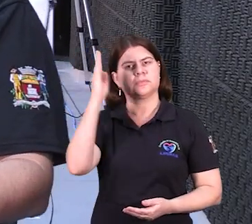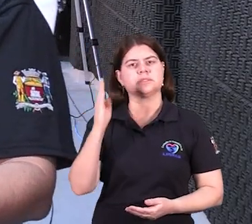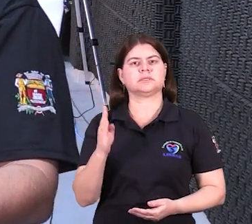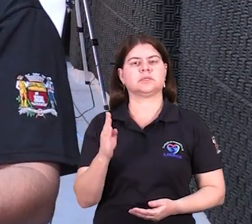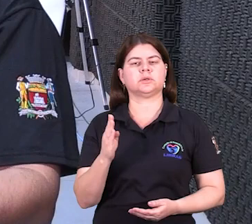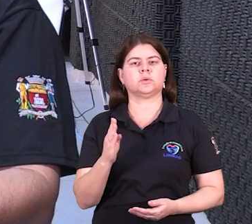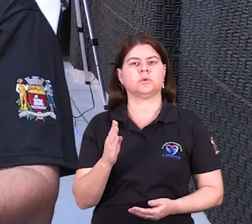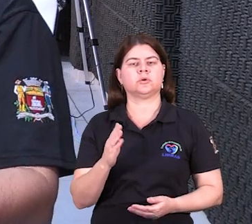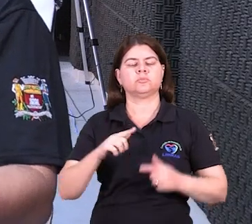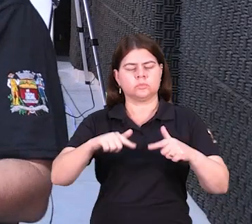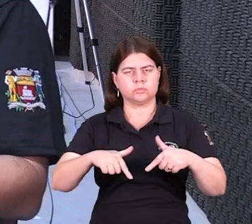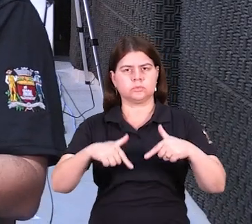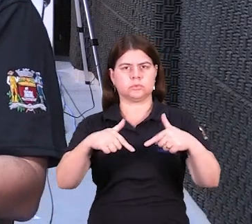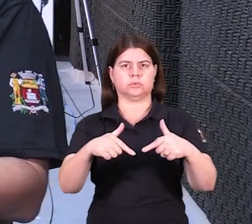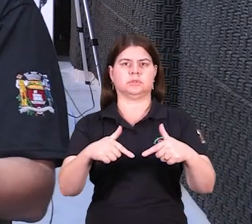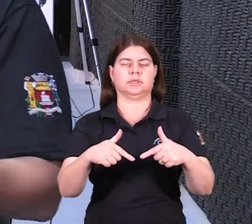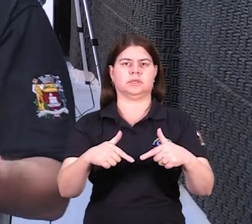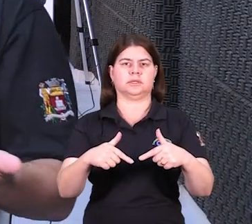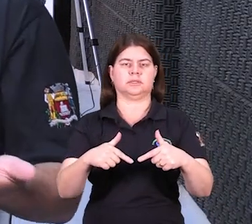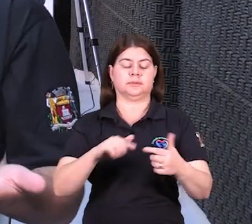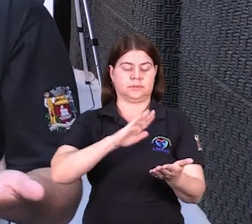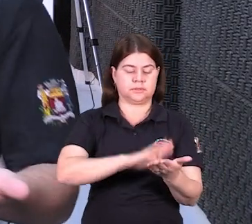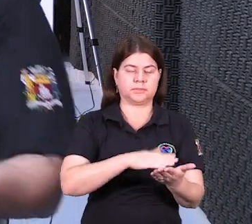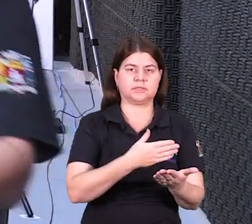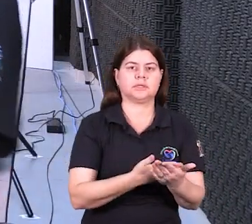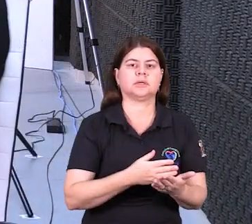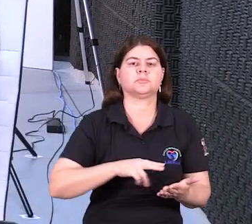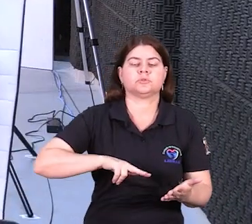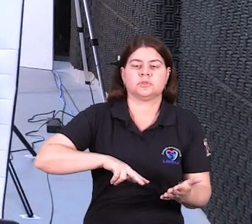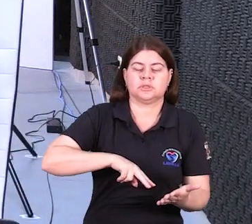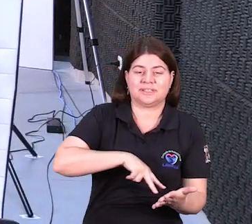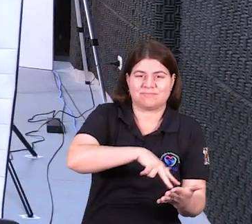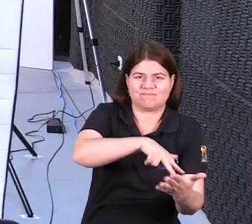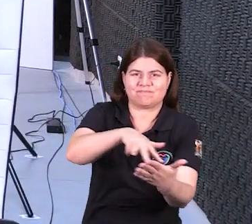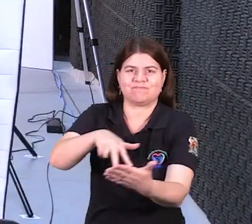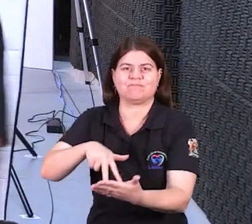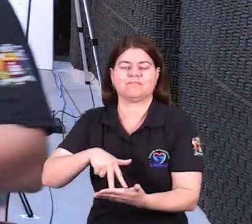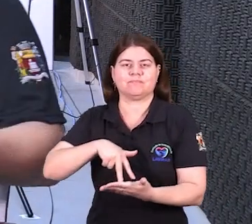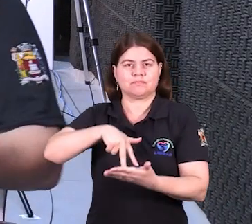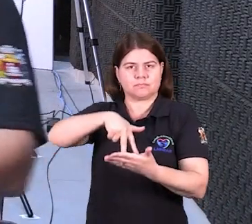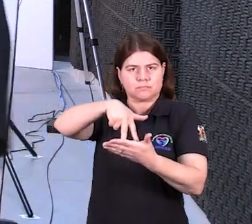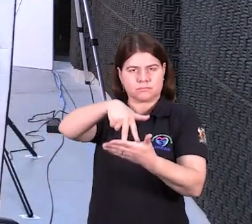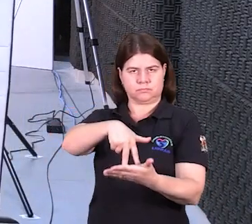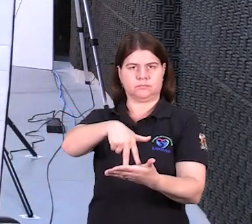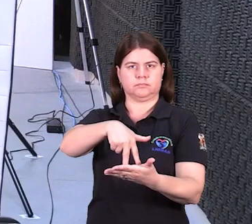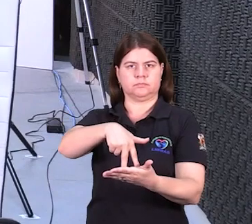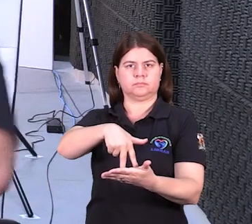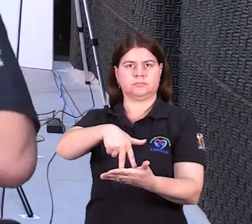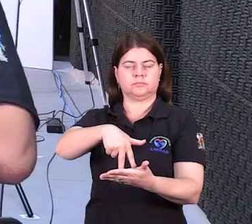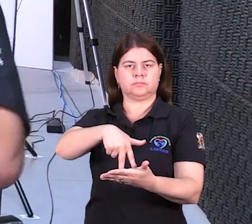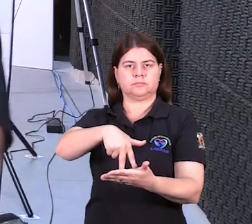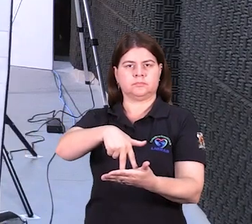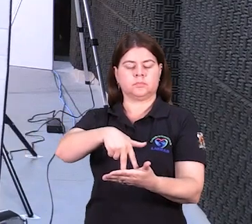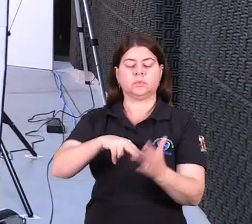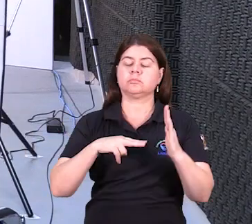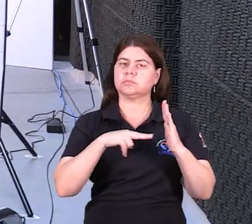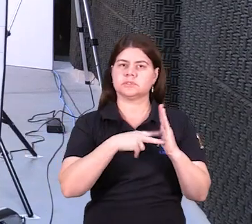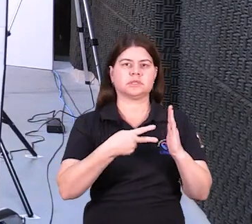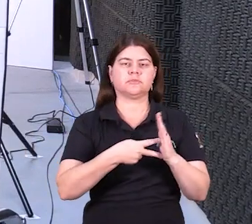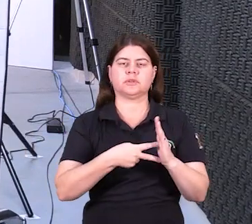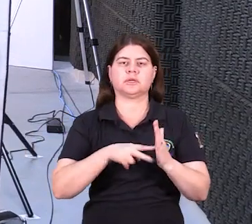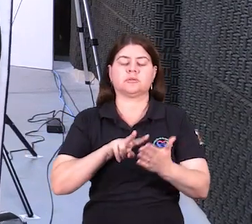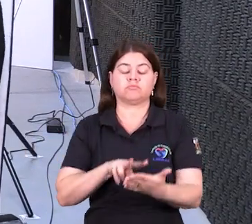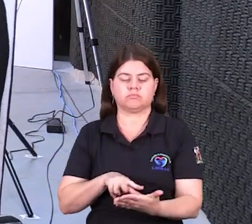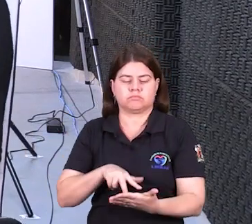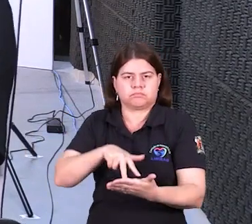não foge à luta. A gente faz que todas as pessoas da pátria, todo o povo, se mantém firme, que